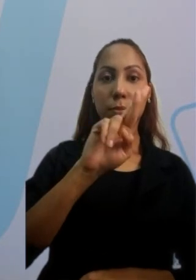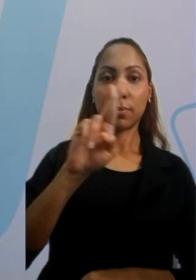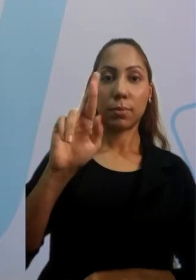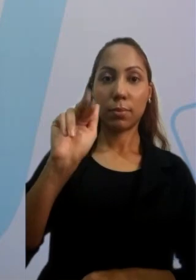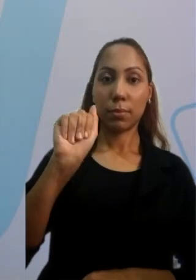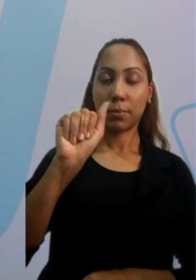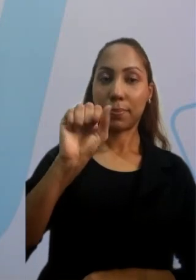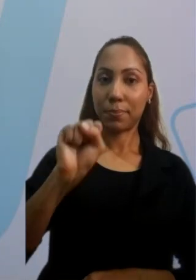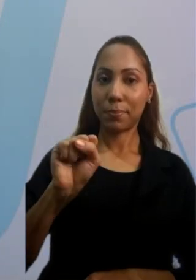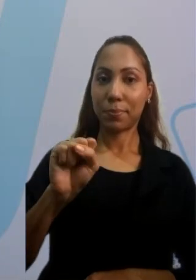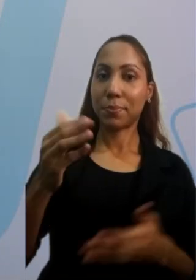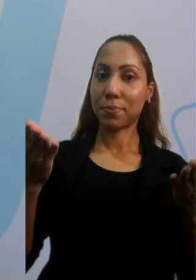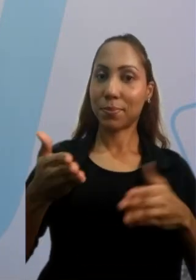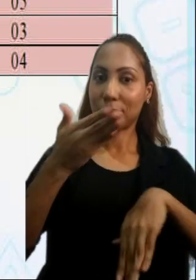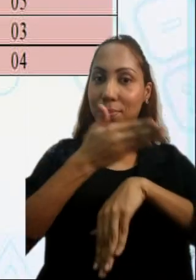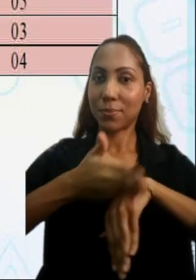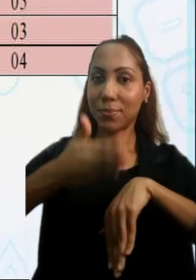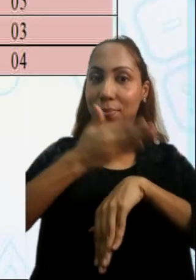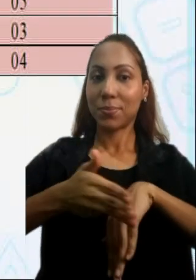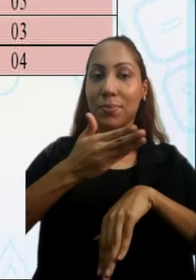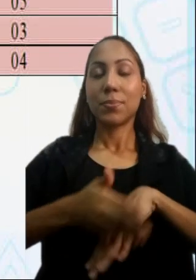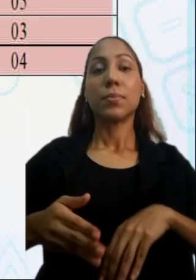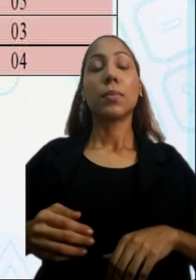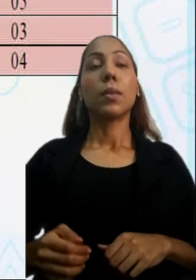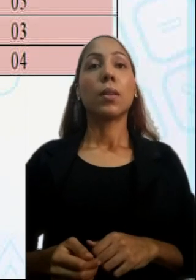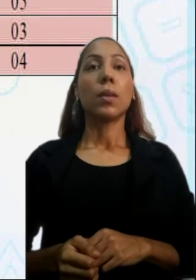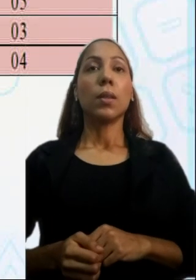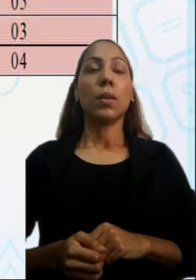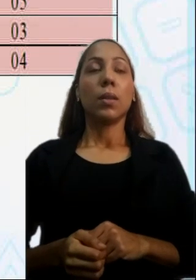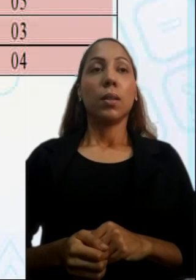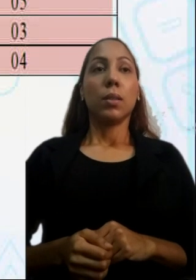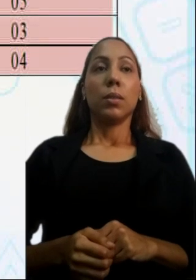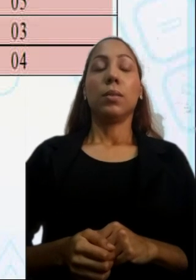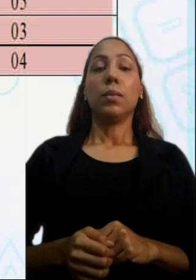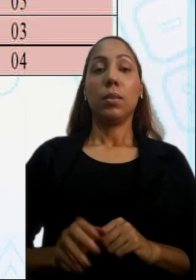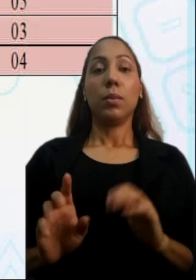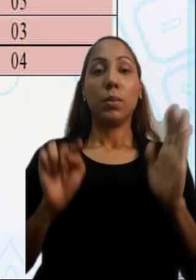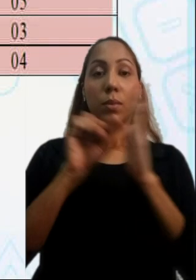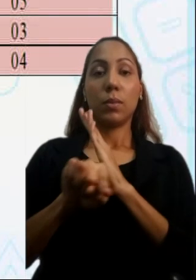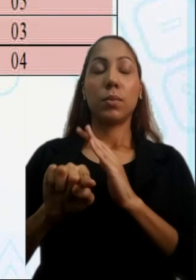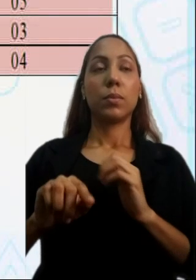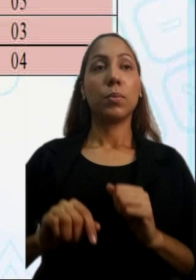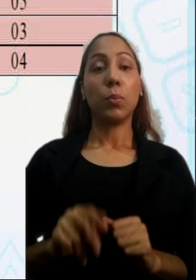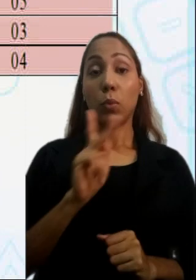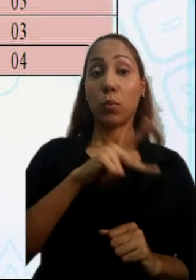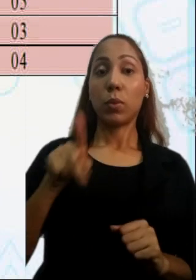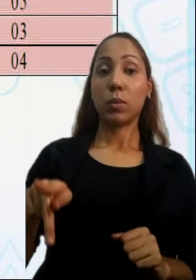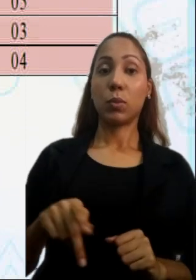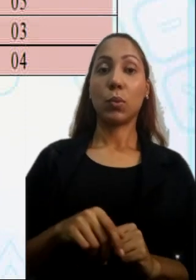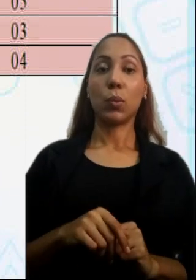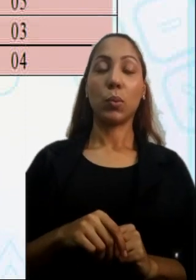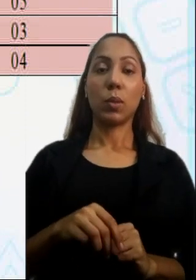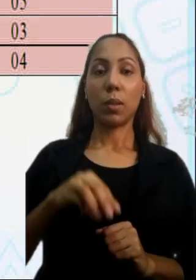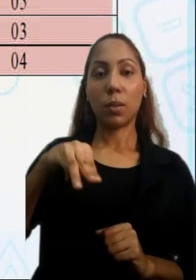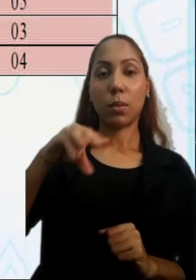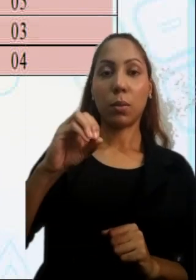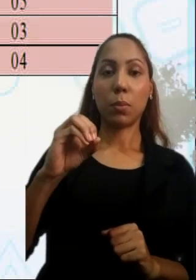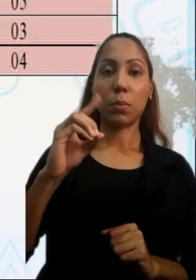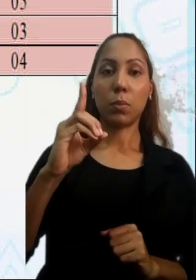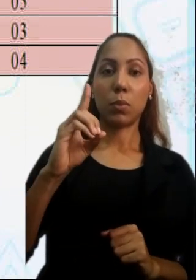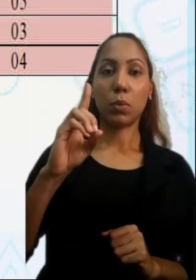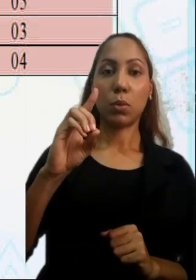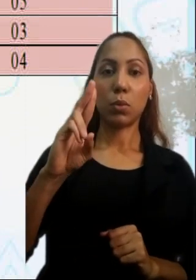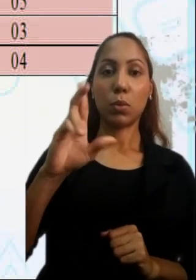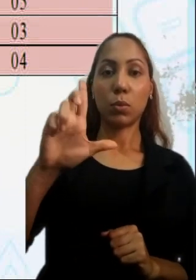Então, vamos praticar? Temos uma situação, um problema. A professora do módulo 3 da Escola Municipal Bom